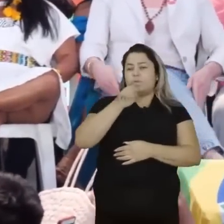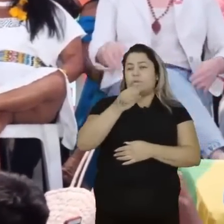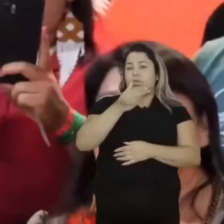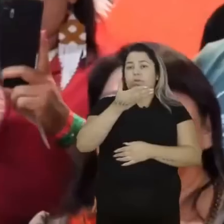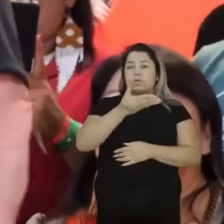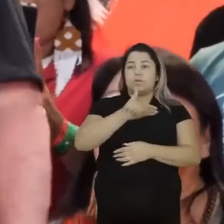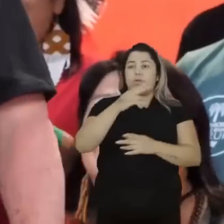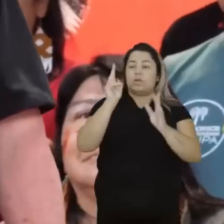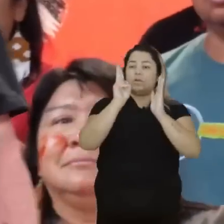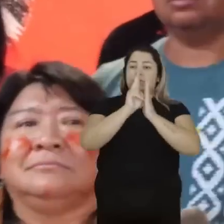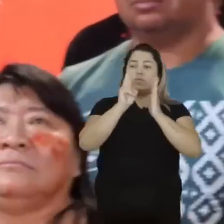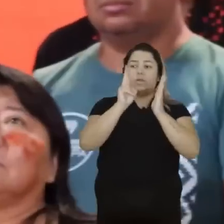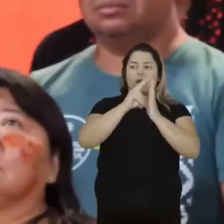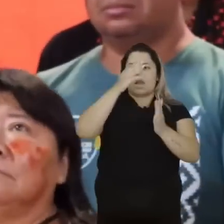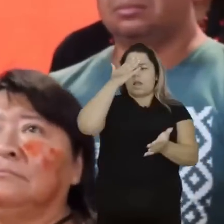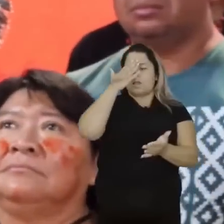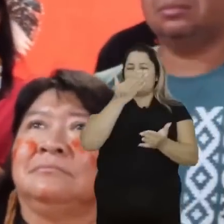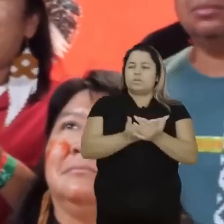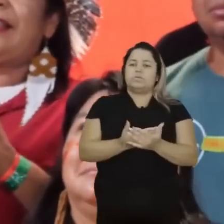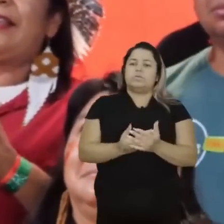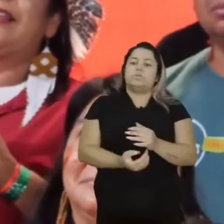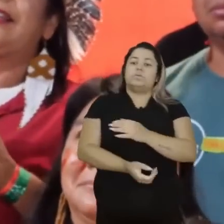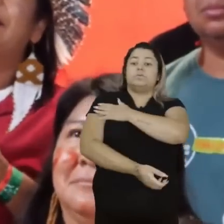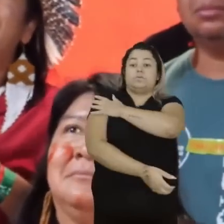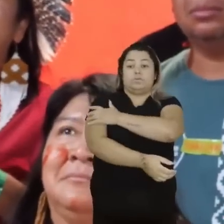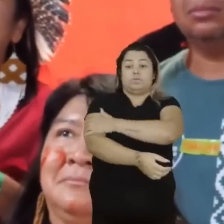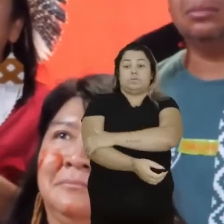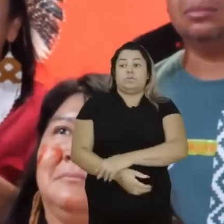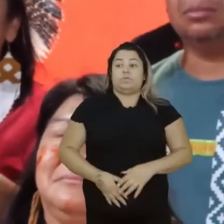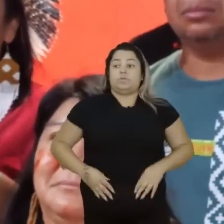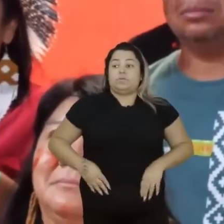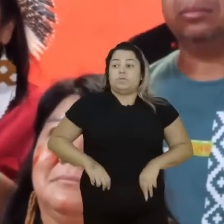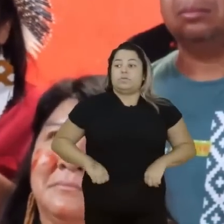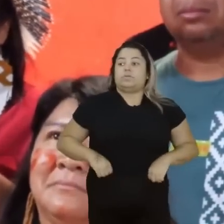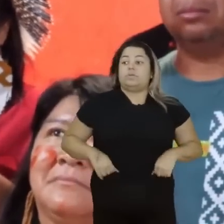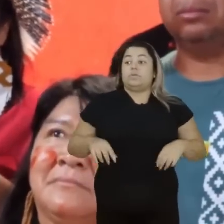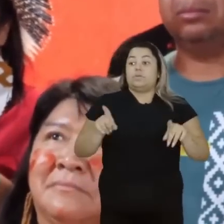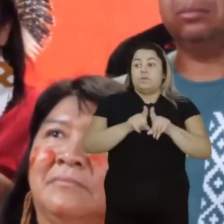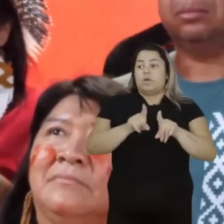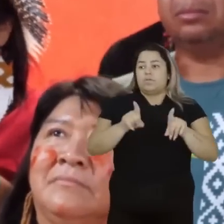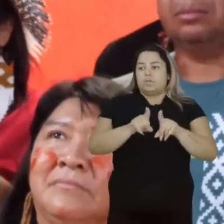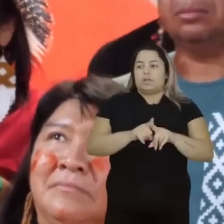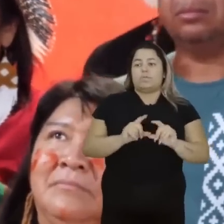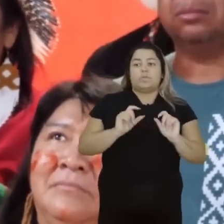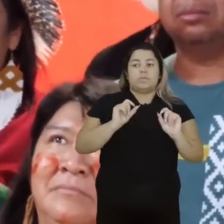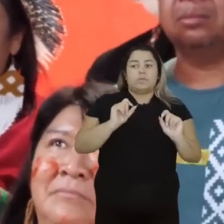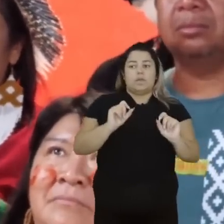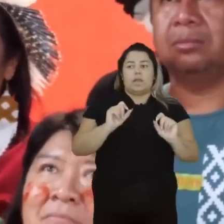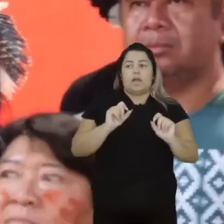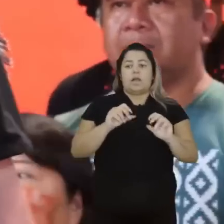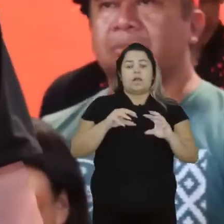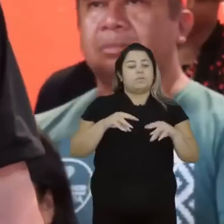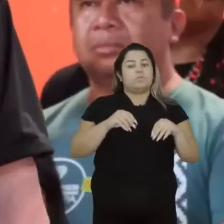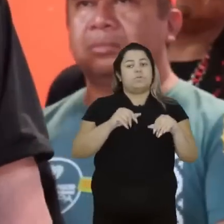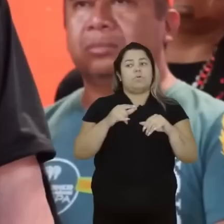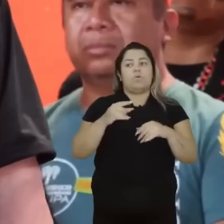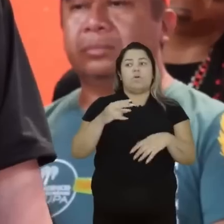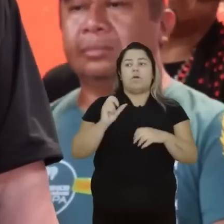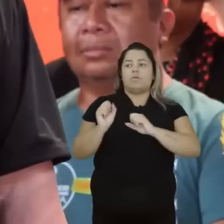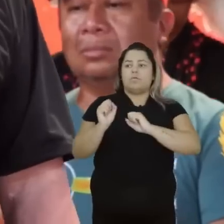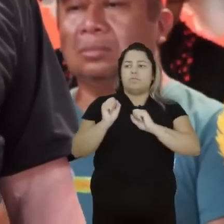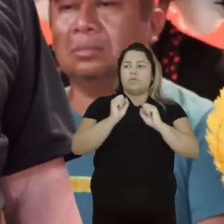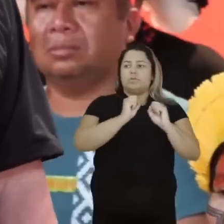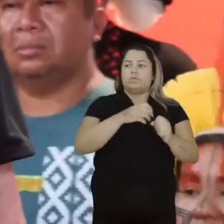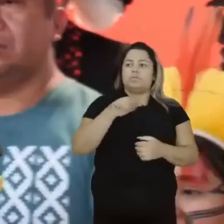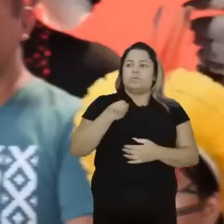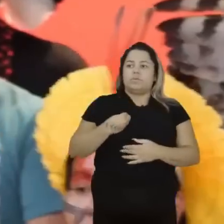indígenas acreditando que a partir da demarcação da terra, a gente ia poder viver em paz,